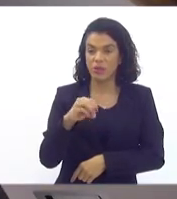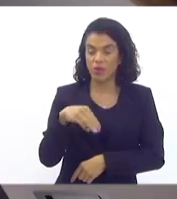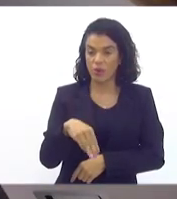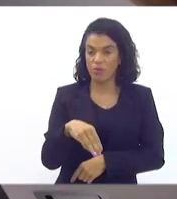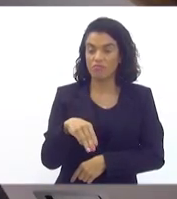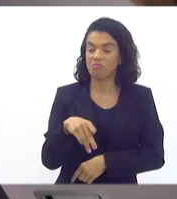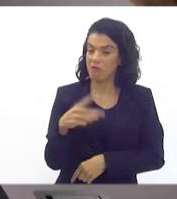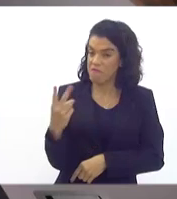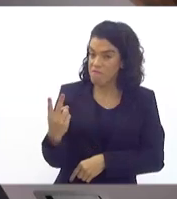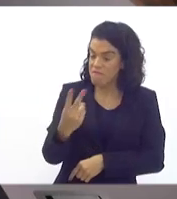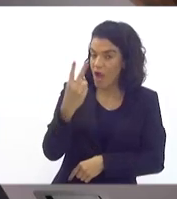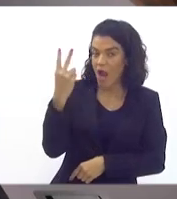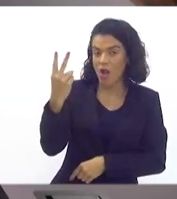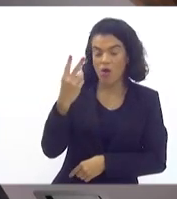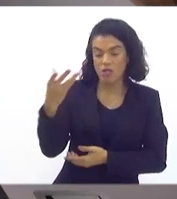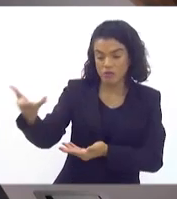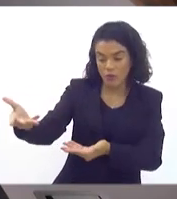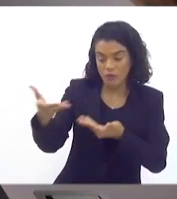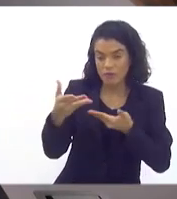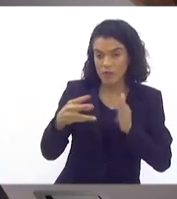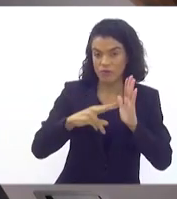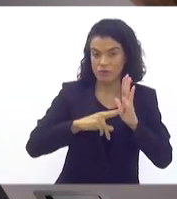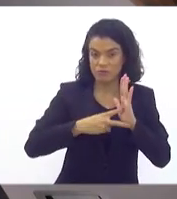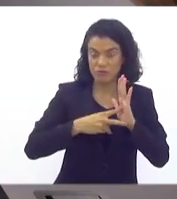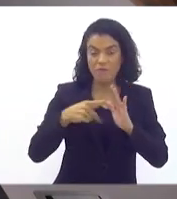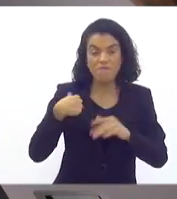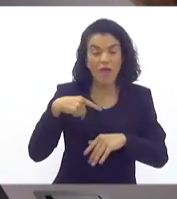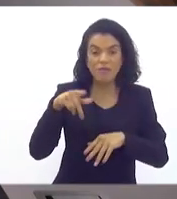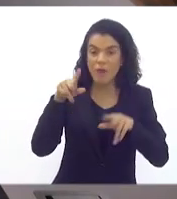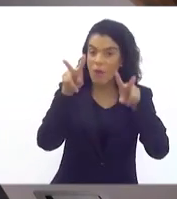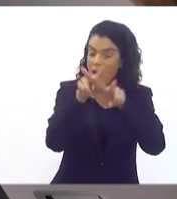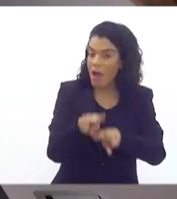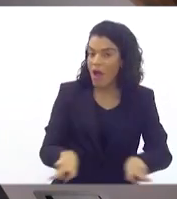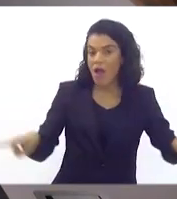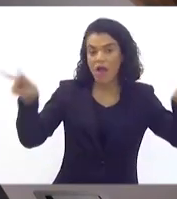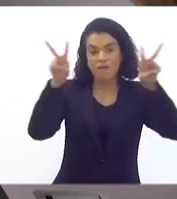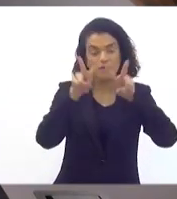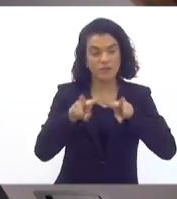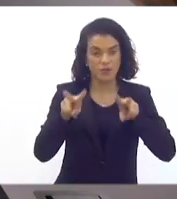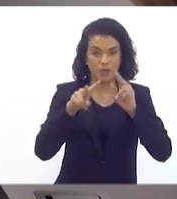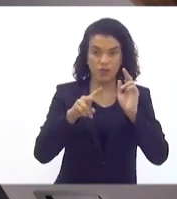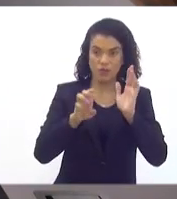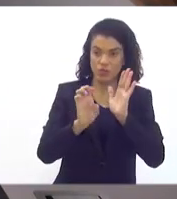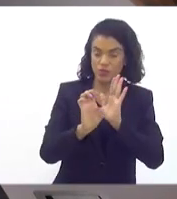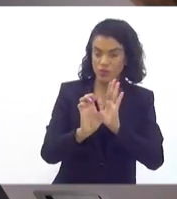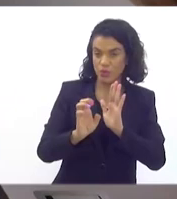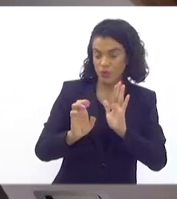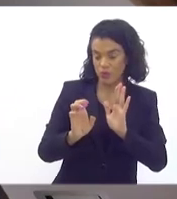valoriza trazendo O Sindicatos aqui você vai ter uma visão de todo o estado